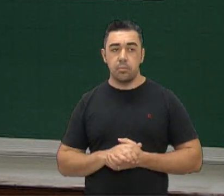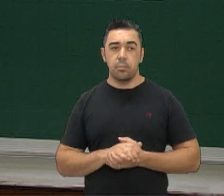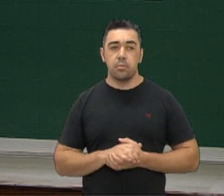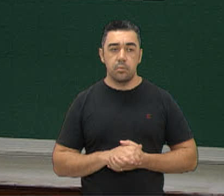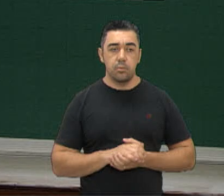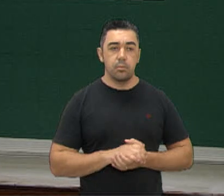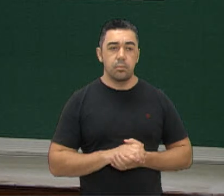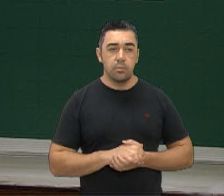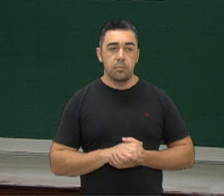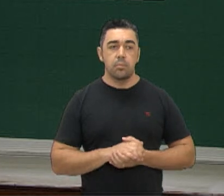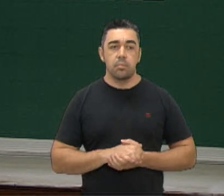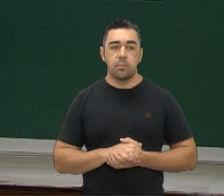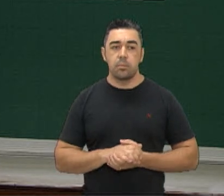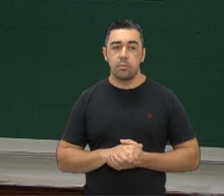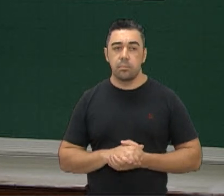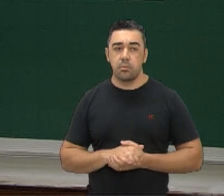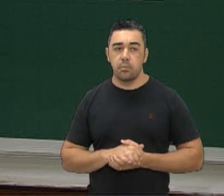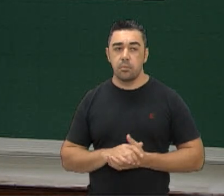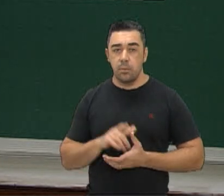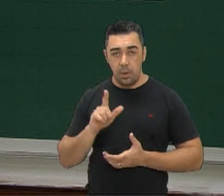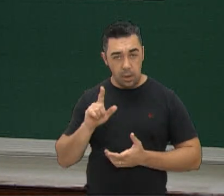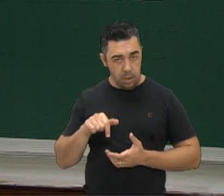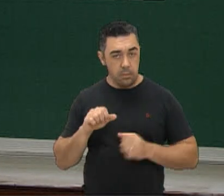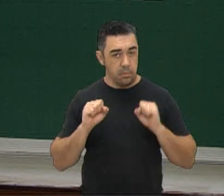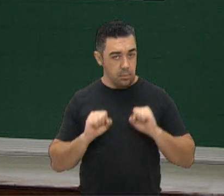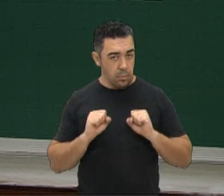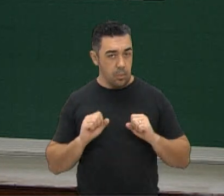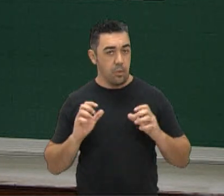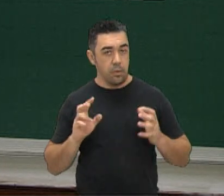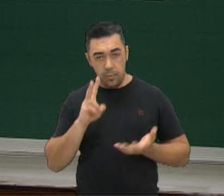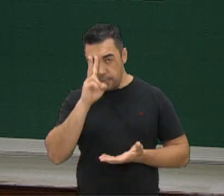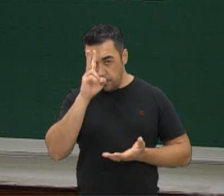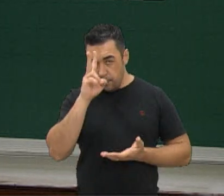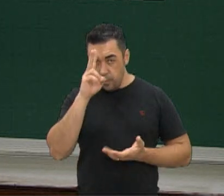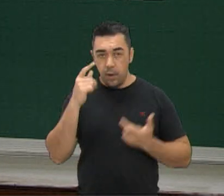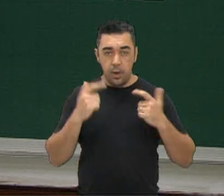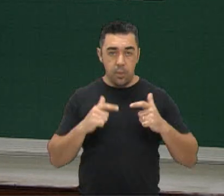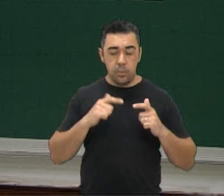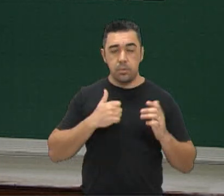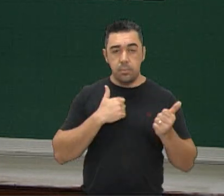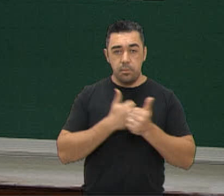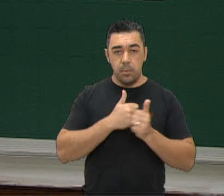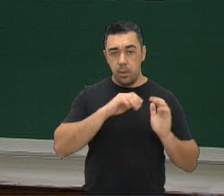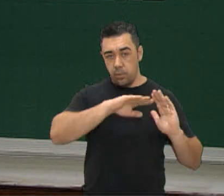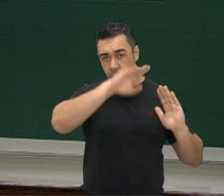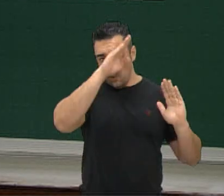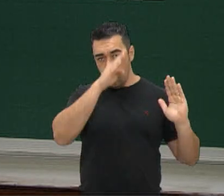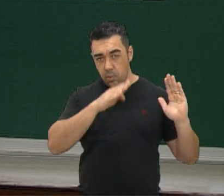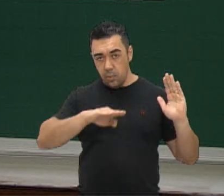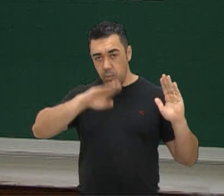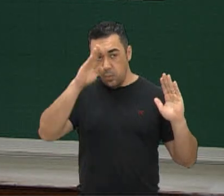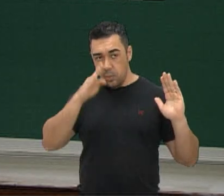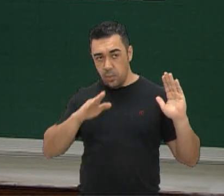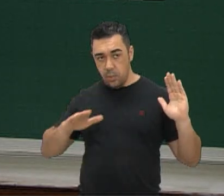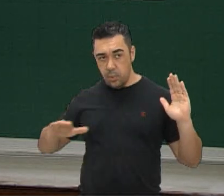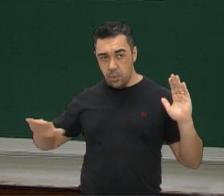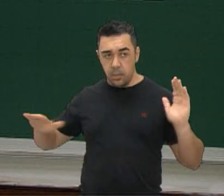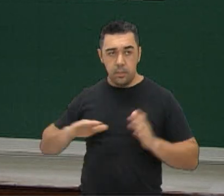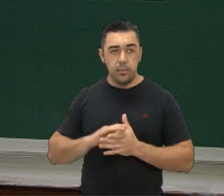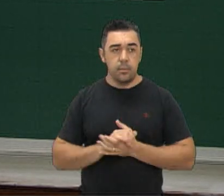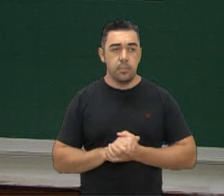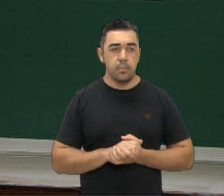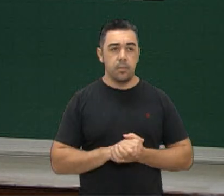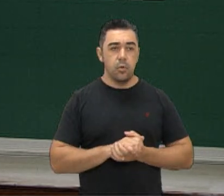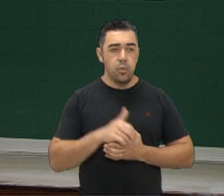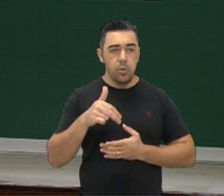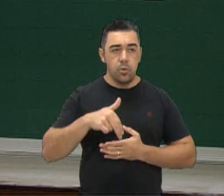la cordillera cantábrica, ou seja, pode ser que elas sejam fortes, né? Nessa região cantábrica,